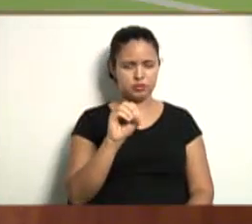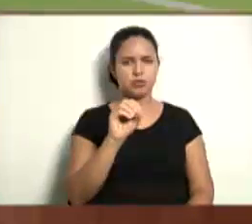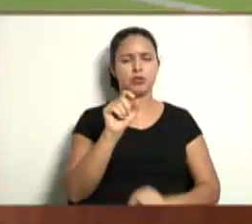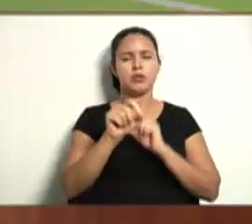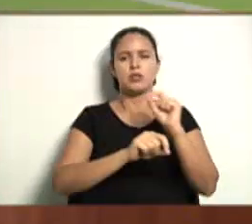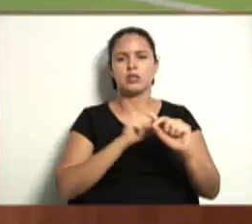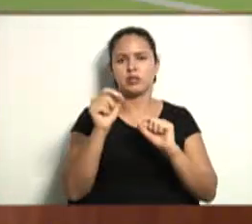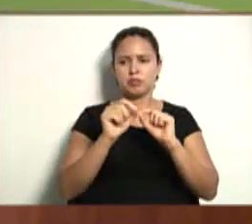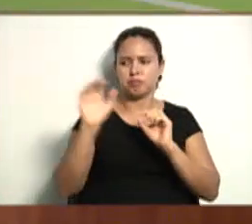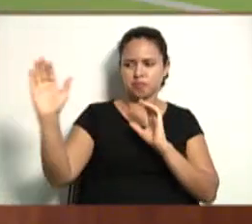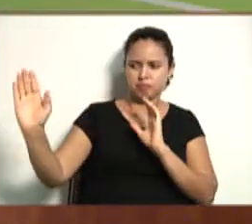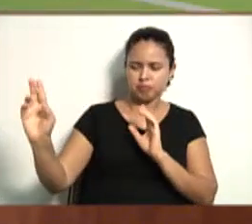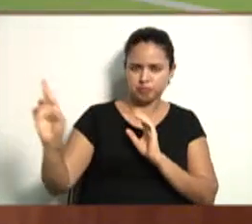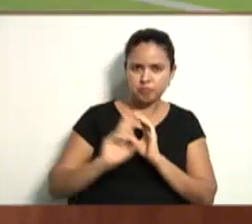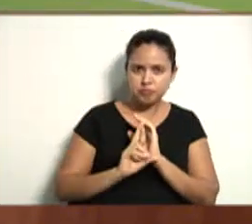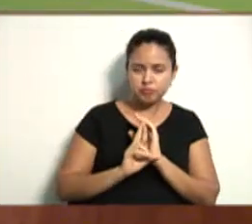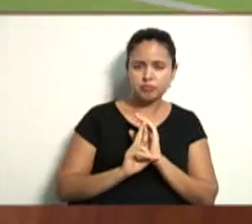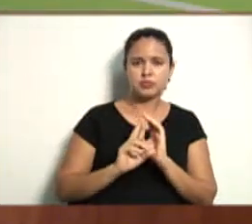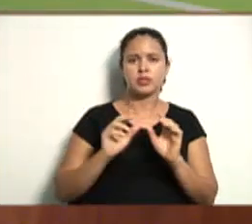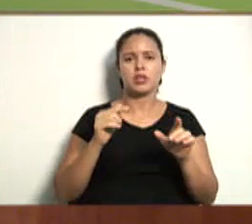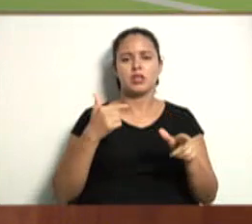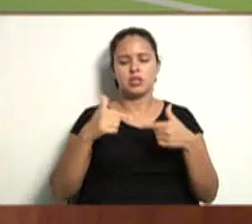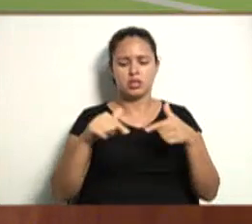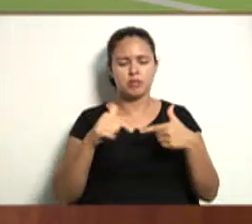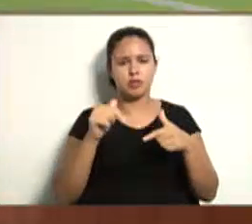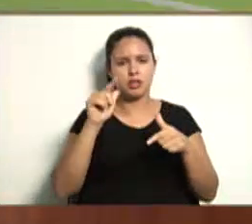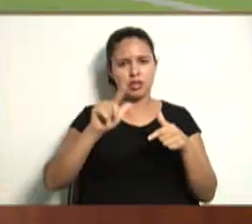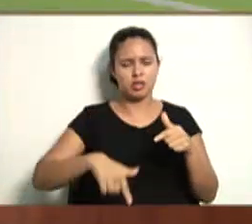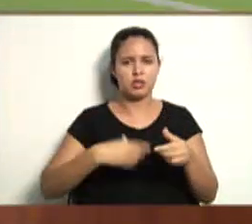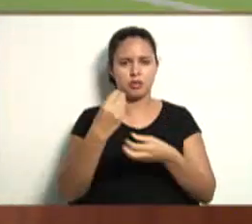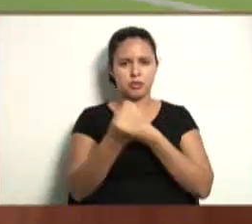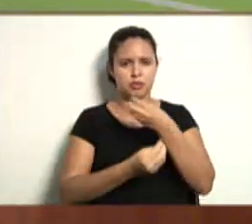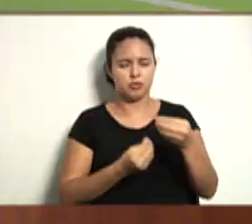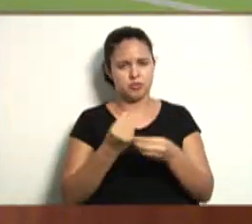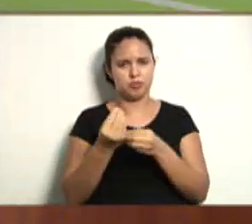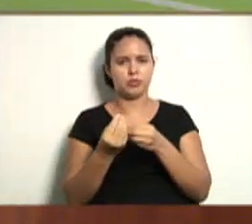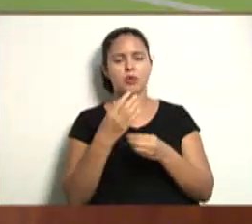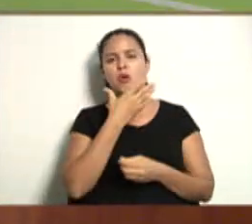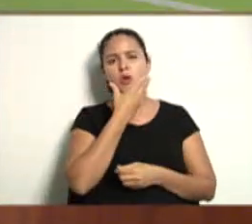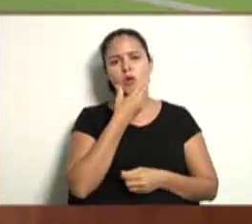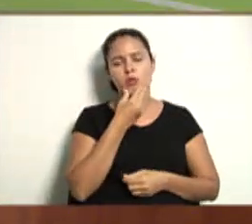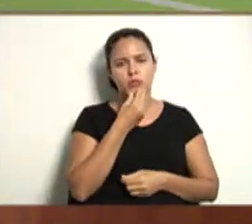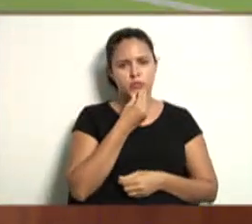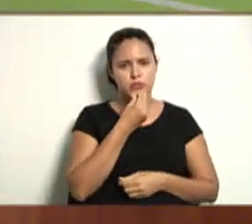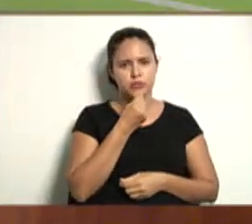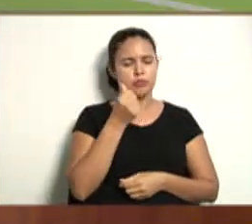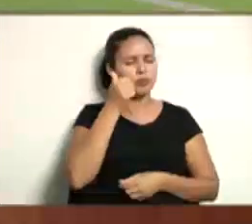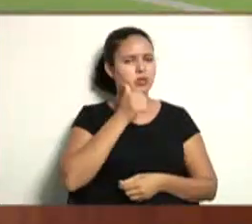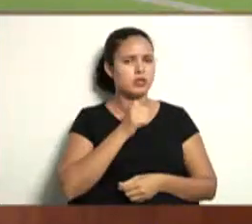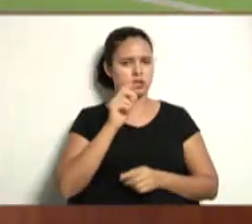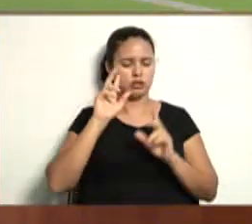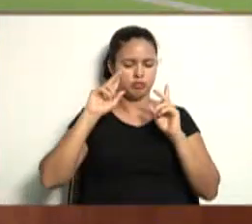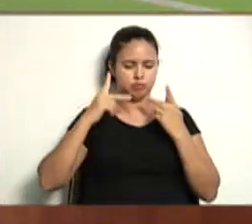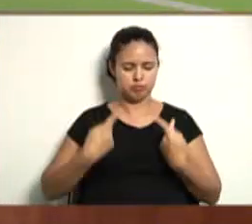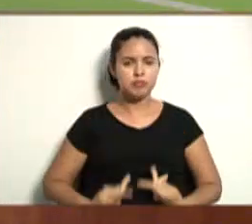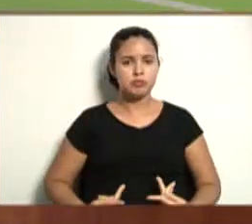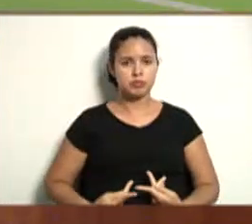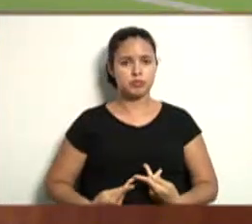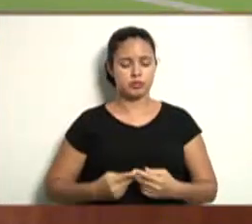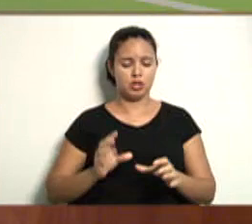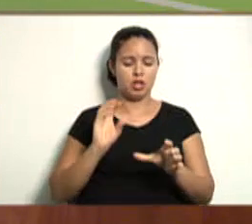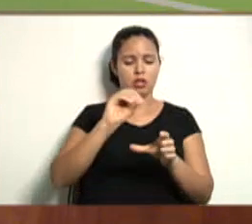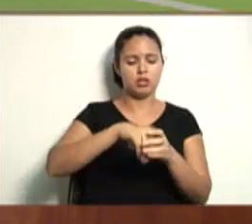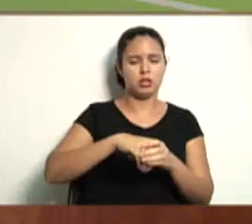das respostas foi essa: trabalho é a forma do homem intervir no mundo, buscar tudo